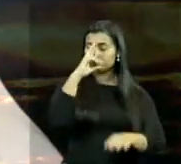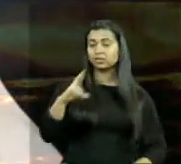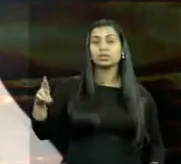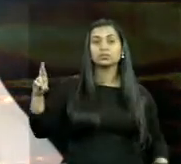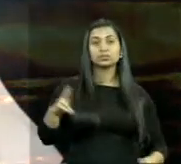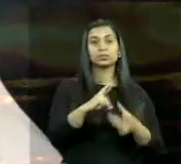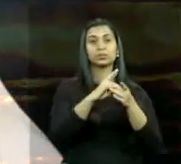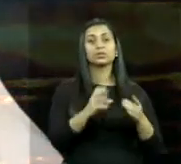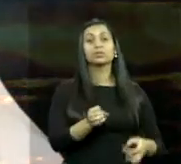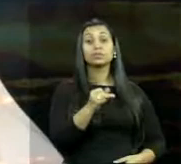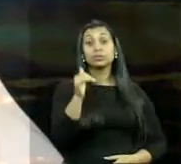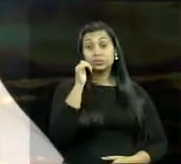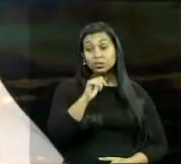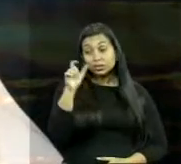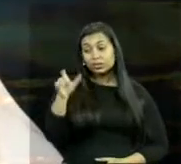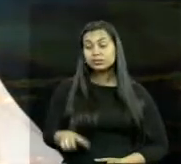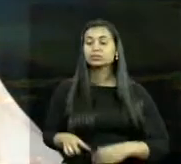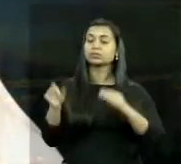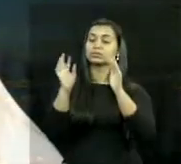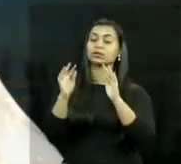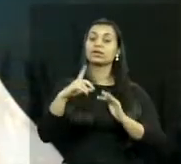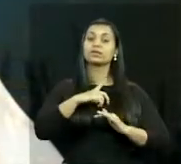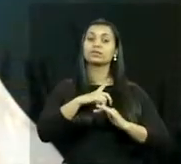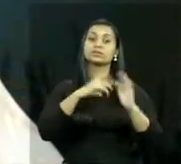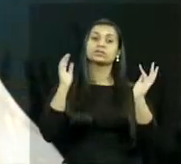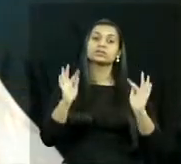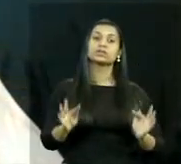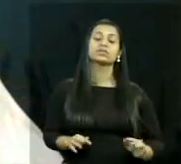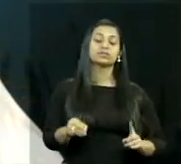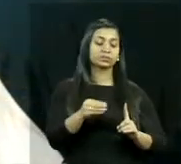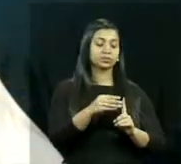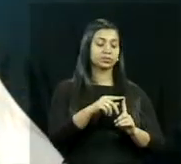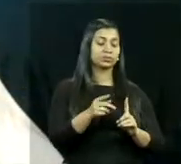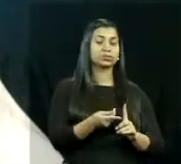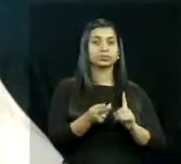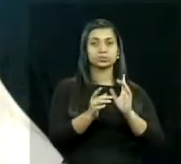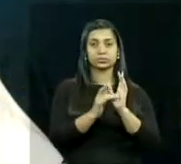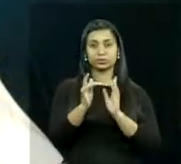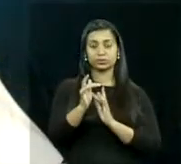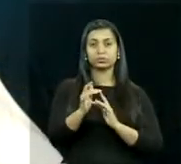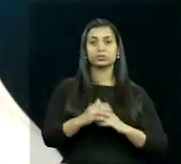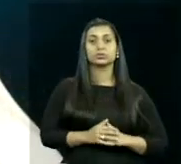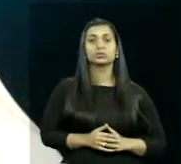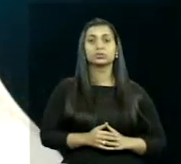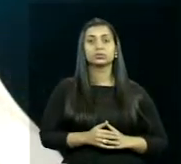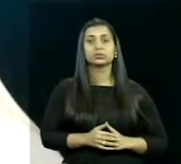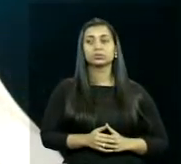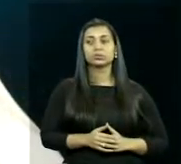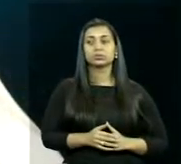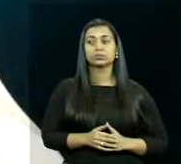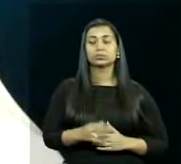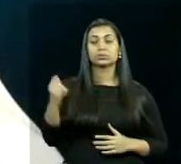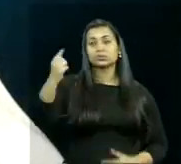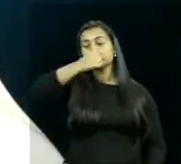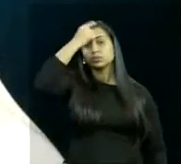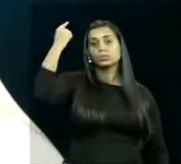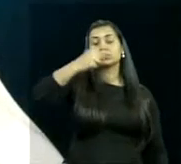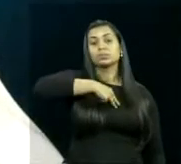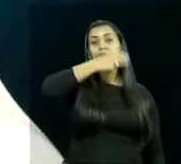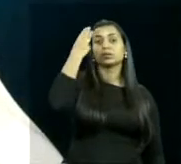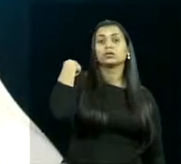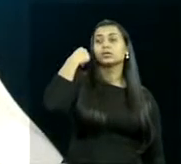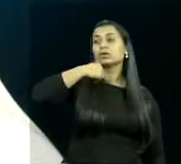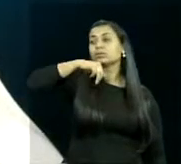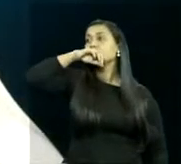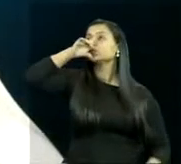cheia de graça, o Senhor é convosco. Bendita sois vós entre as mulheres, e bendito é o fruto do vosso ventre, Jesus.